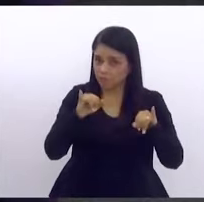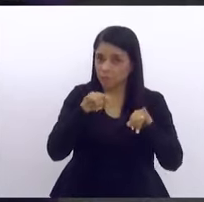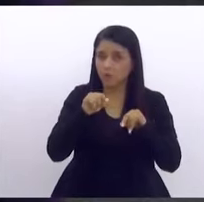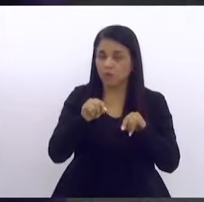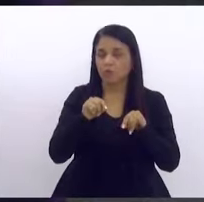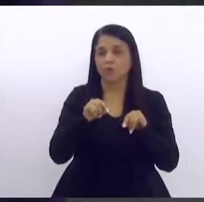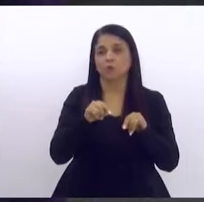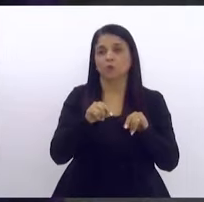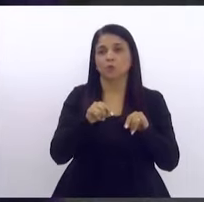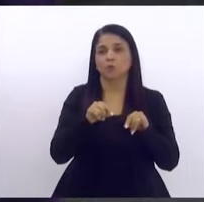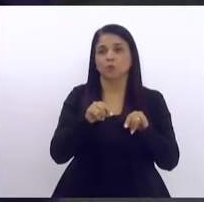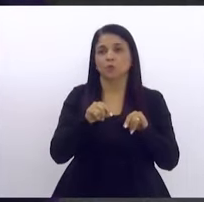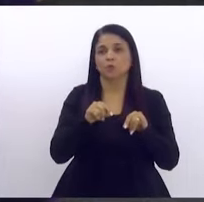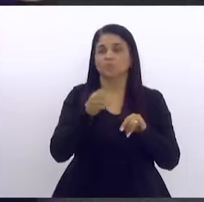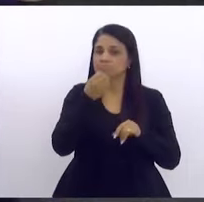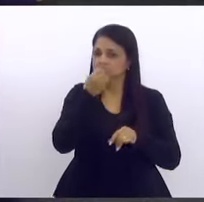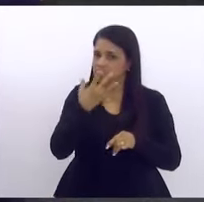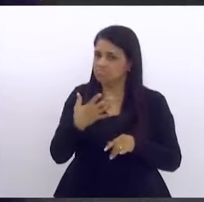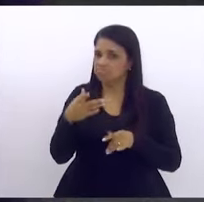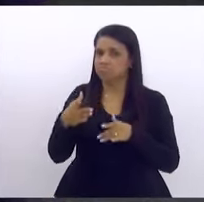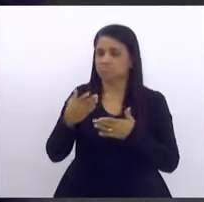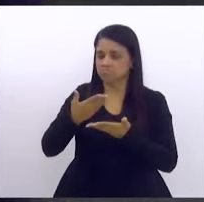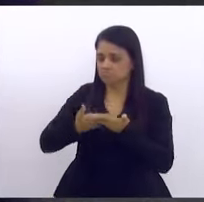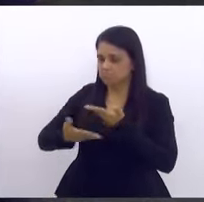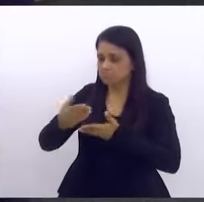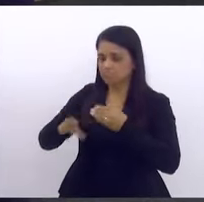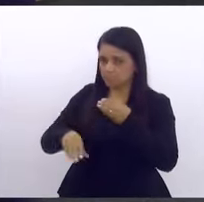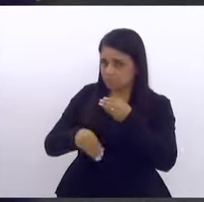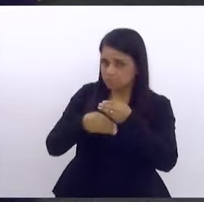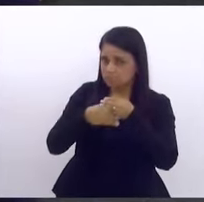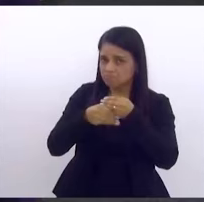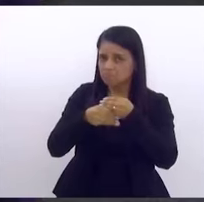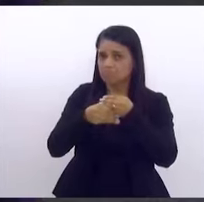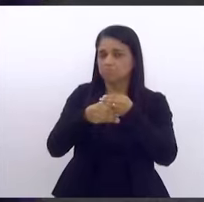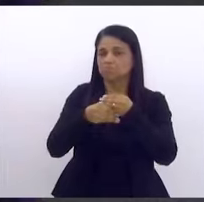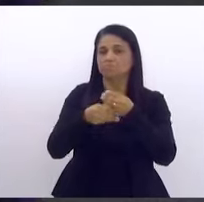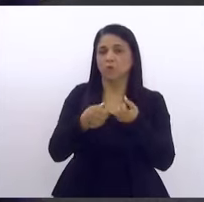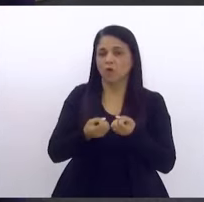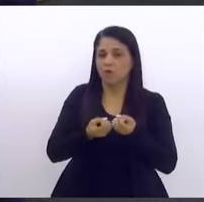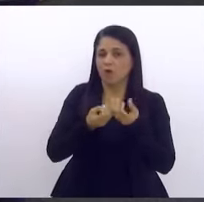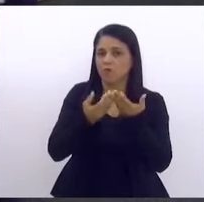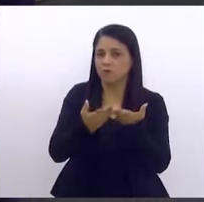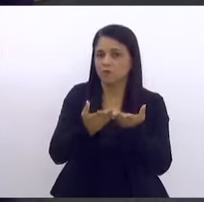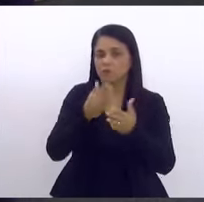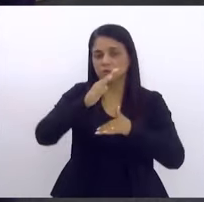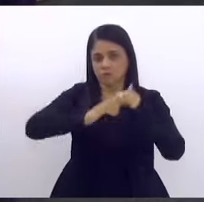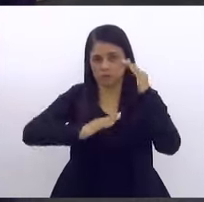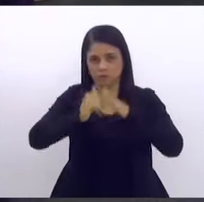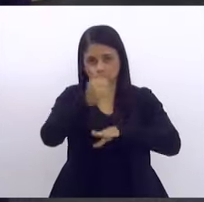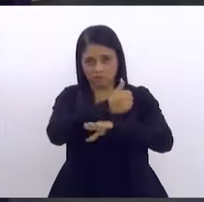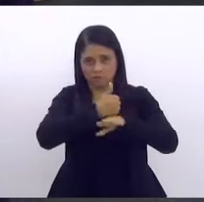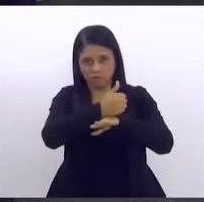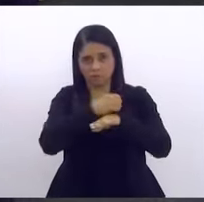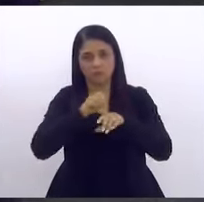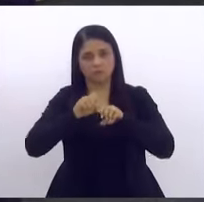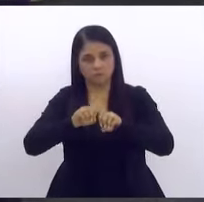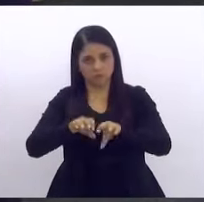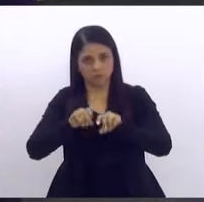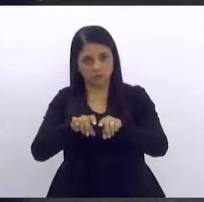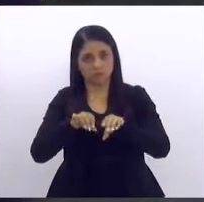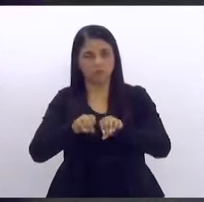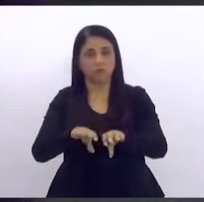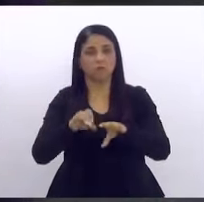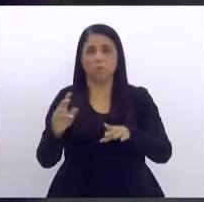é algo que nos soa bem, um abono a ser oferecido aos profissionais da educação como